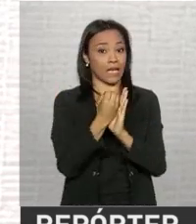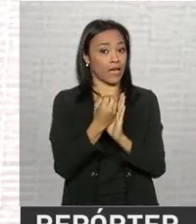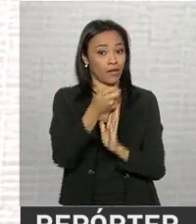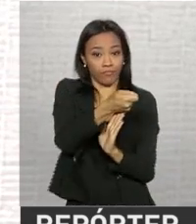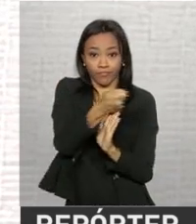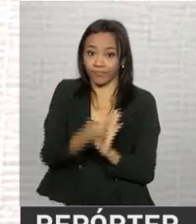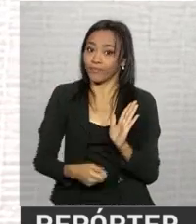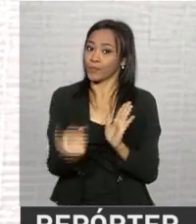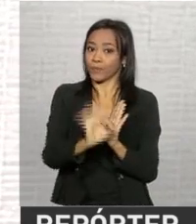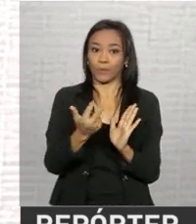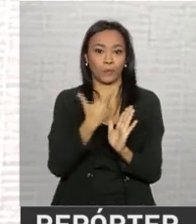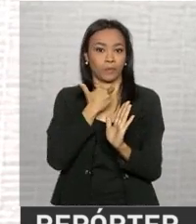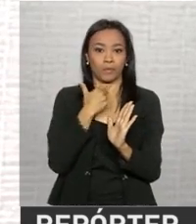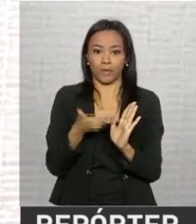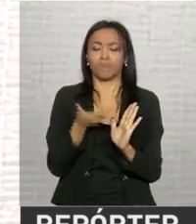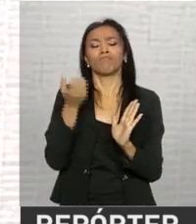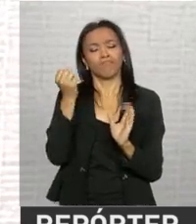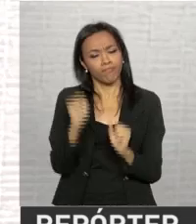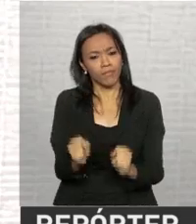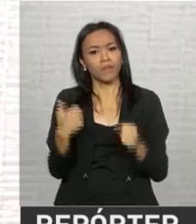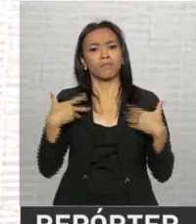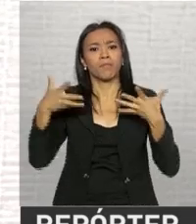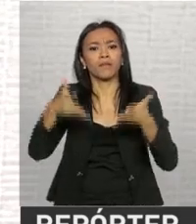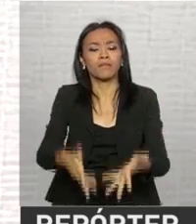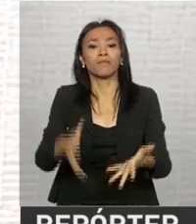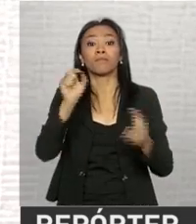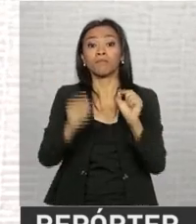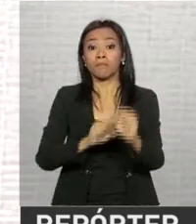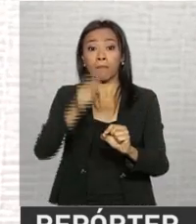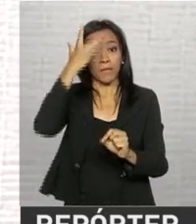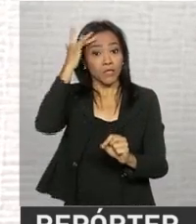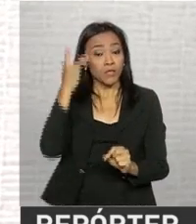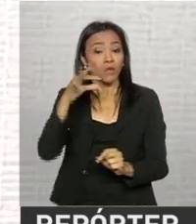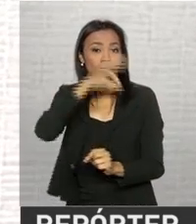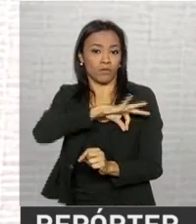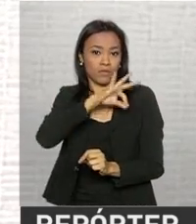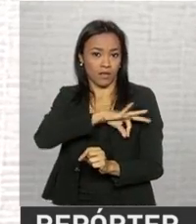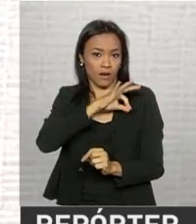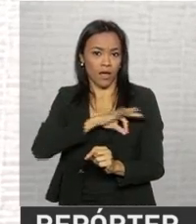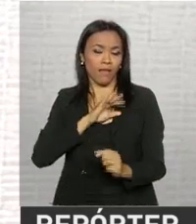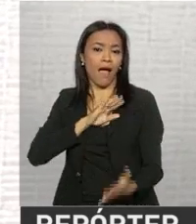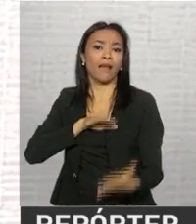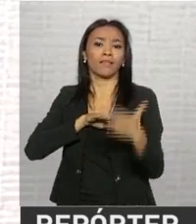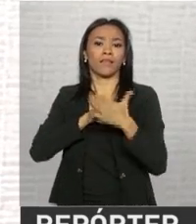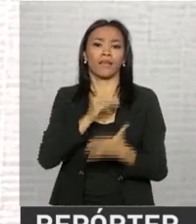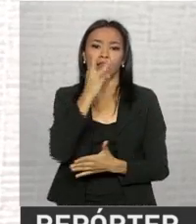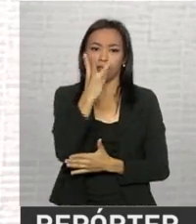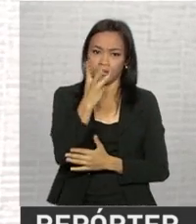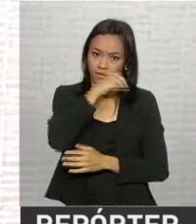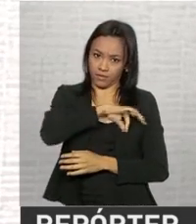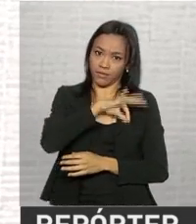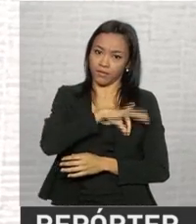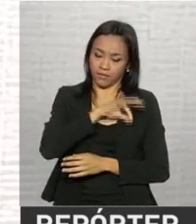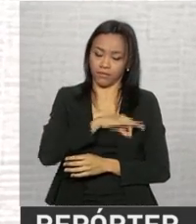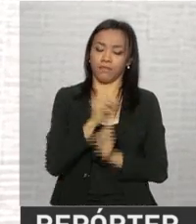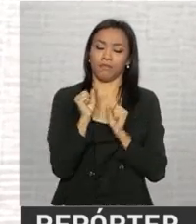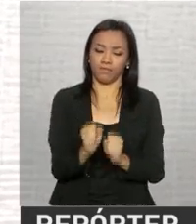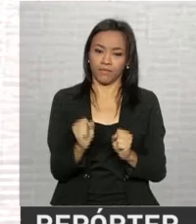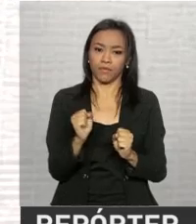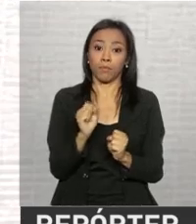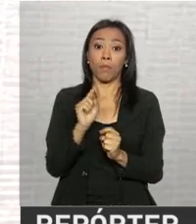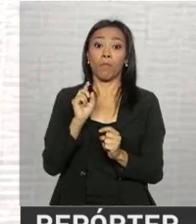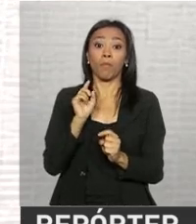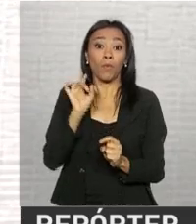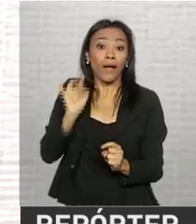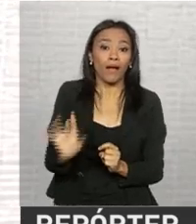Podem participar aí, podem se inscrever pessoas com renda familiar de até 3 salários mínimos por